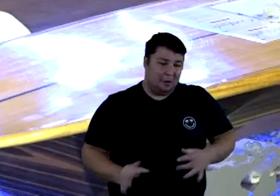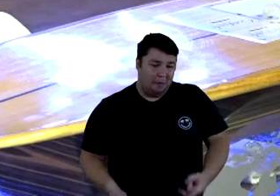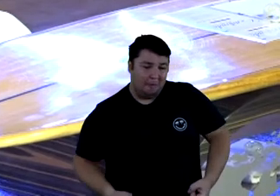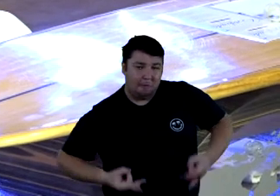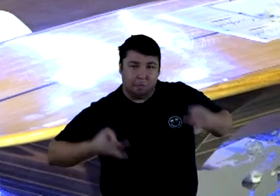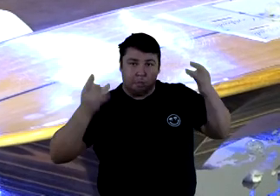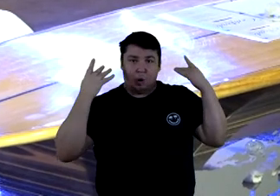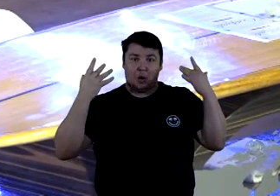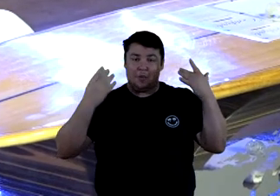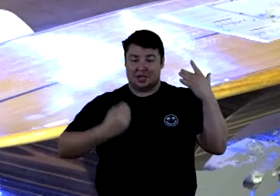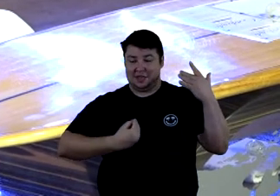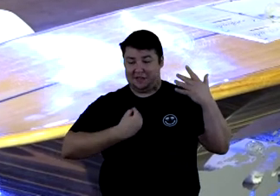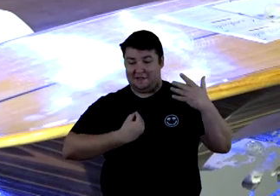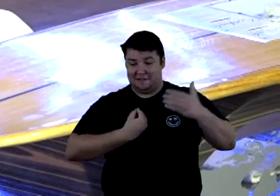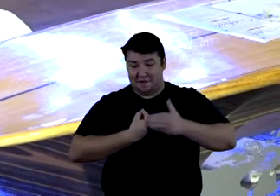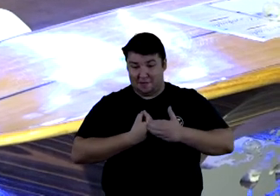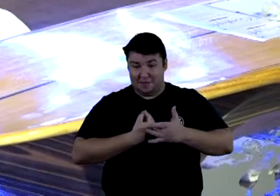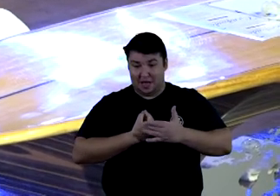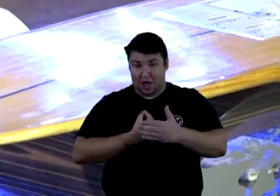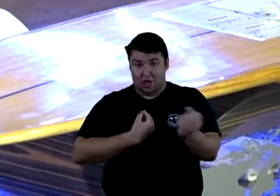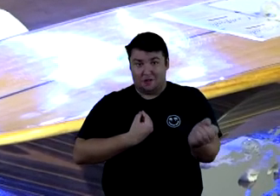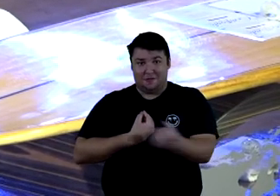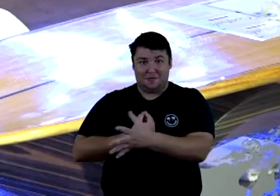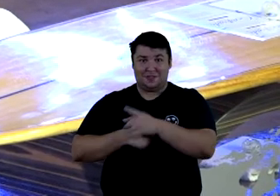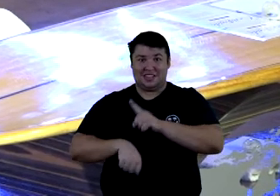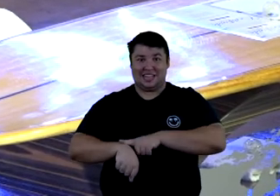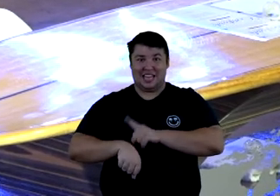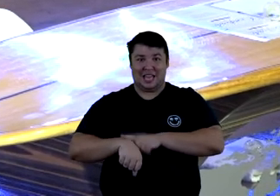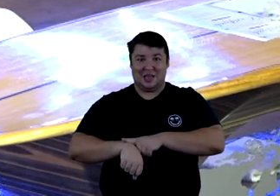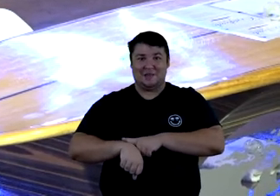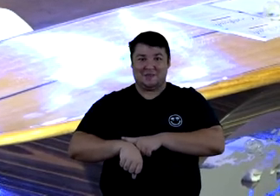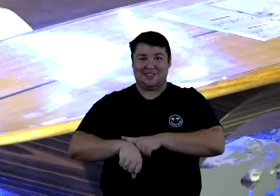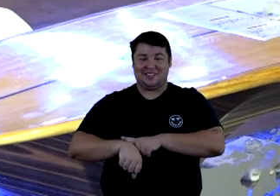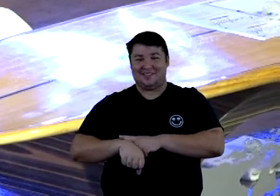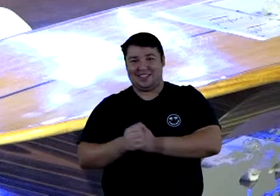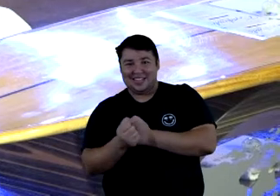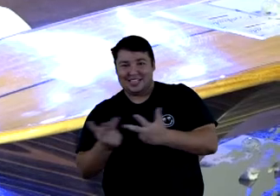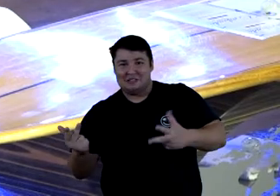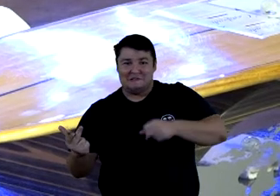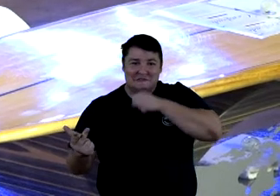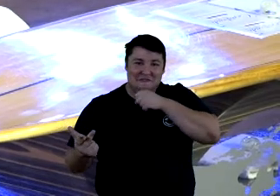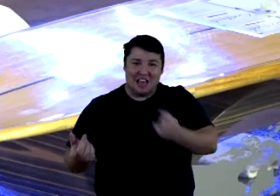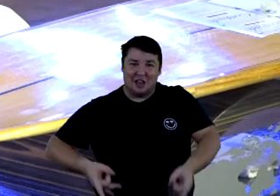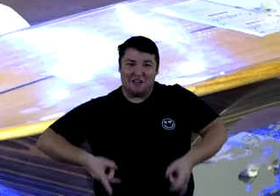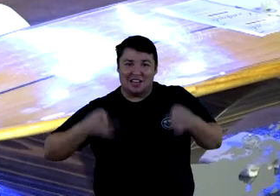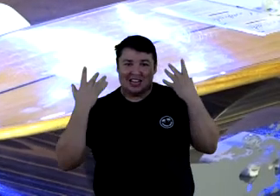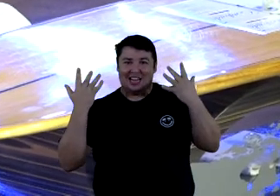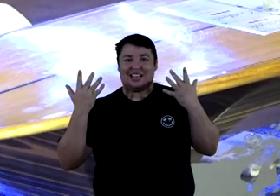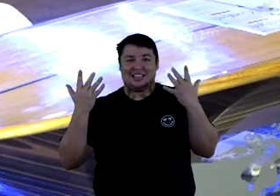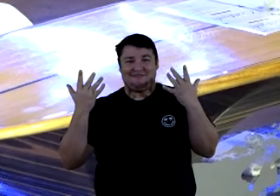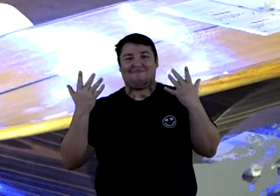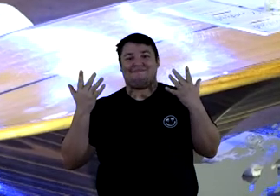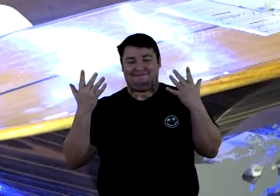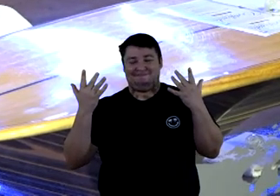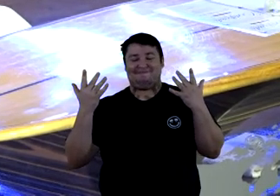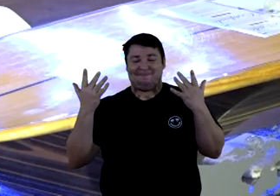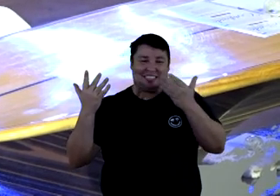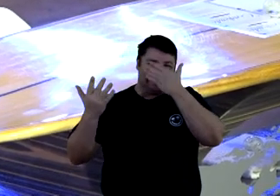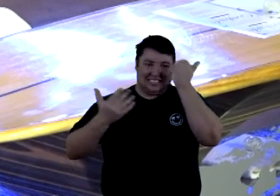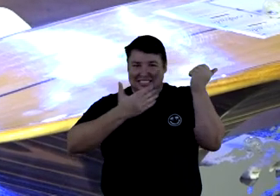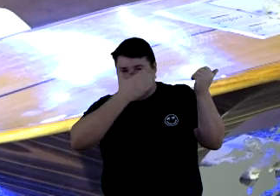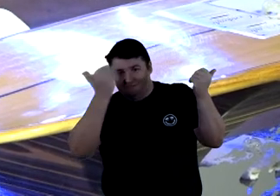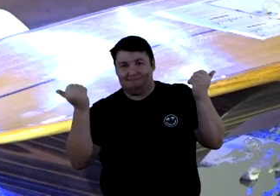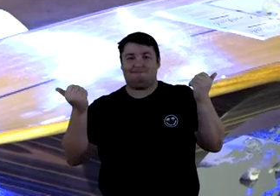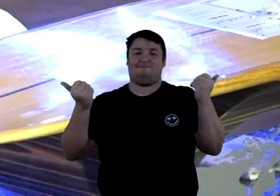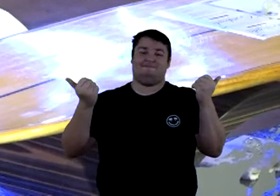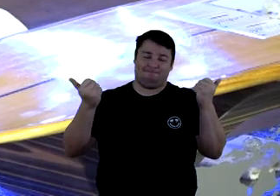para que eles possam viver uma nova estação, para que as coisas passadas, meu Deus, possam ser jogadas no mar do